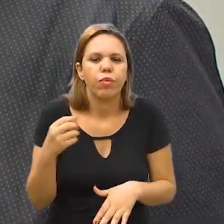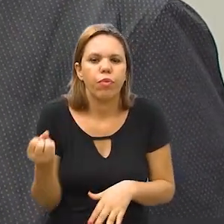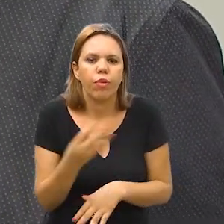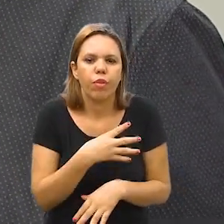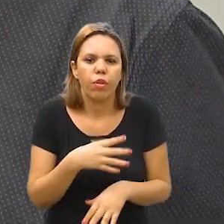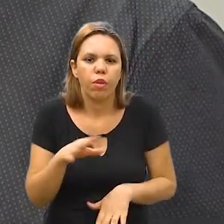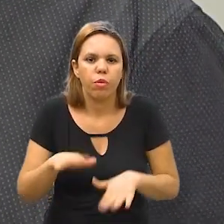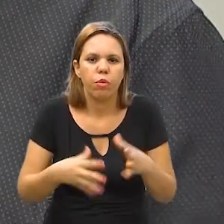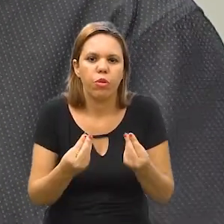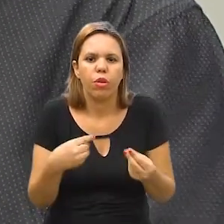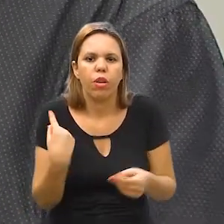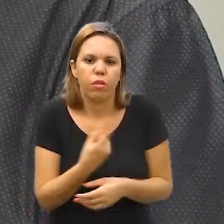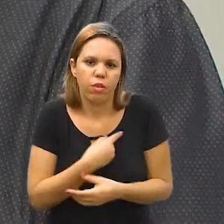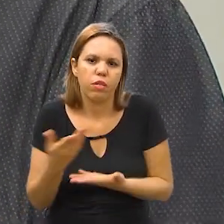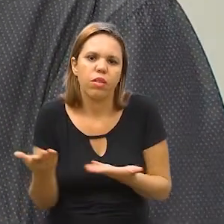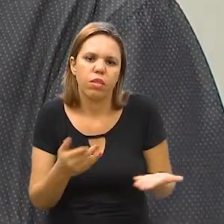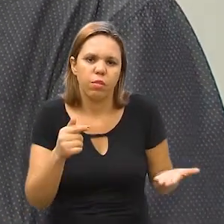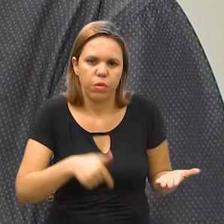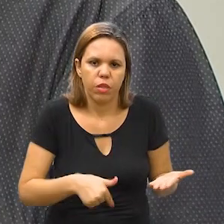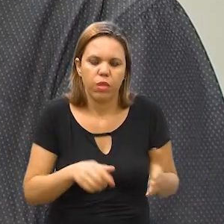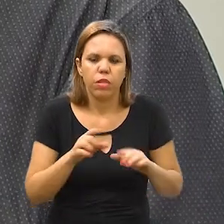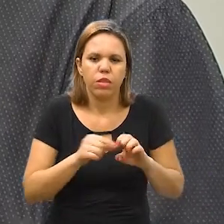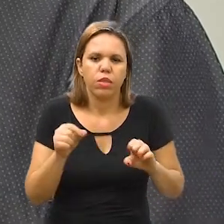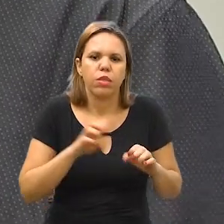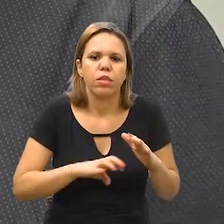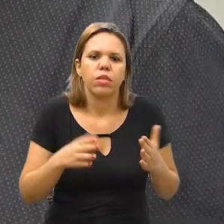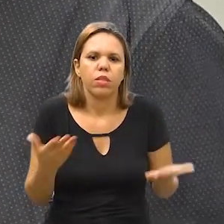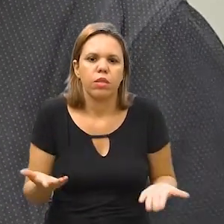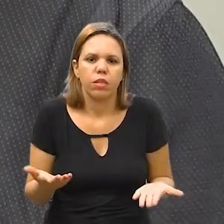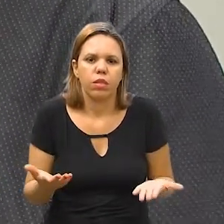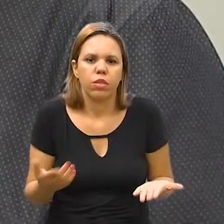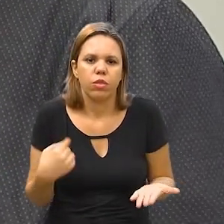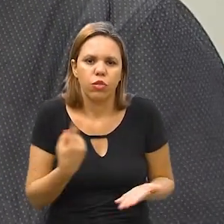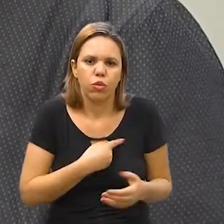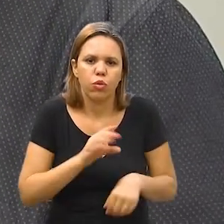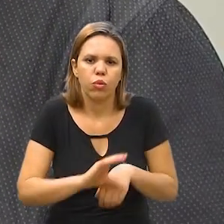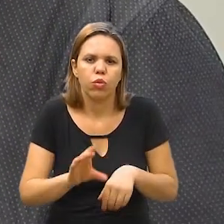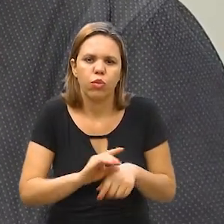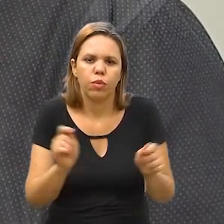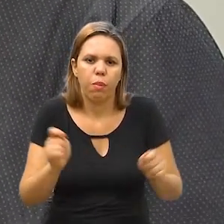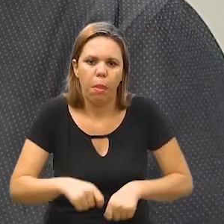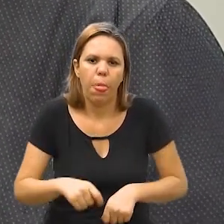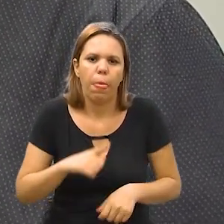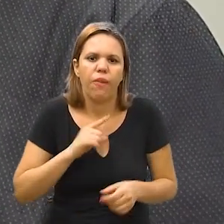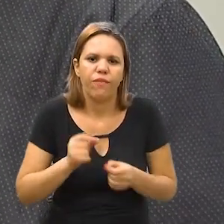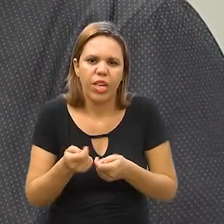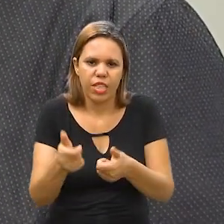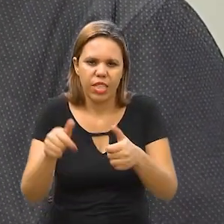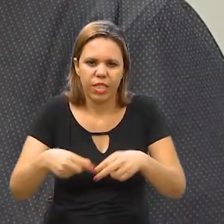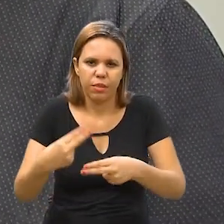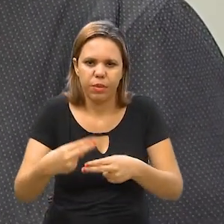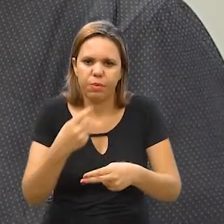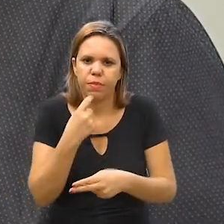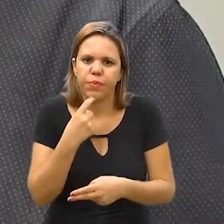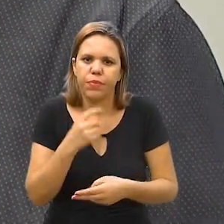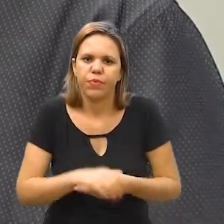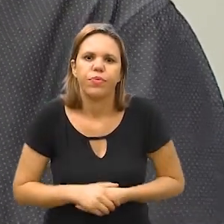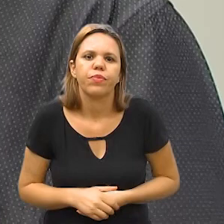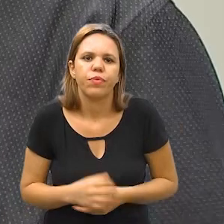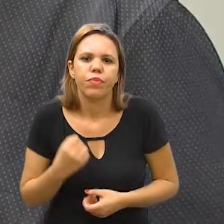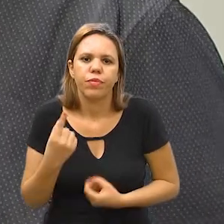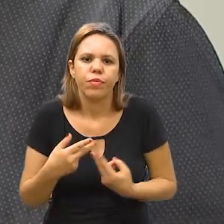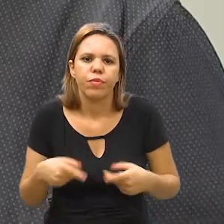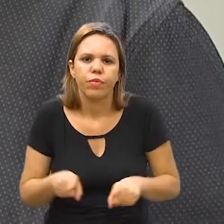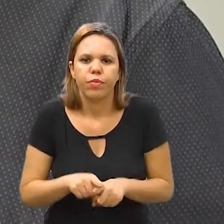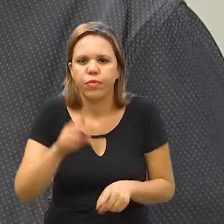nova que muitas vezes nós recebemos essas empreendedoras através dos nossos cursos e capacitações que são oferecidas aqui no Sebrae Campinas. Uma das